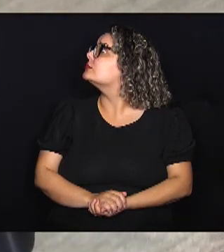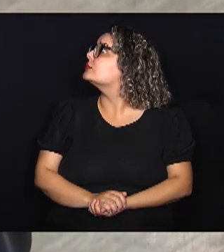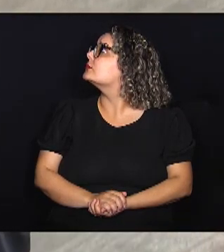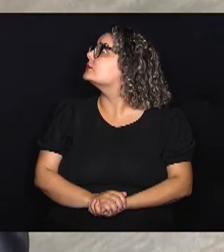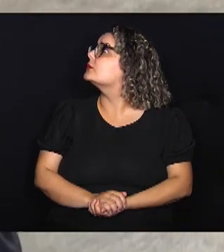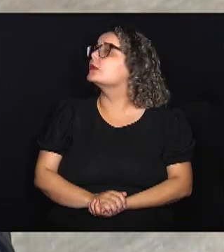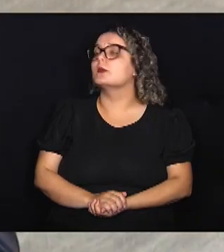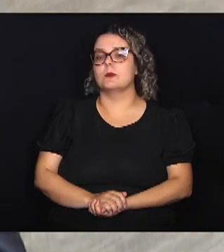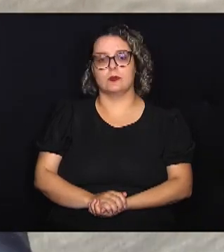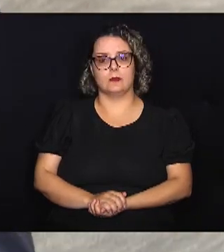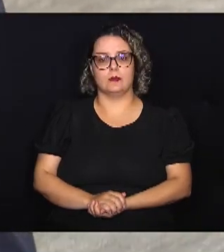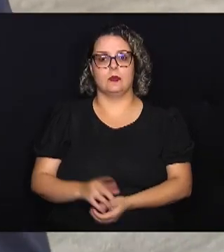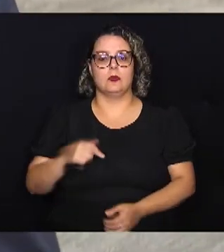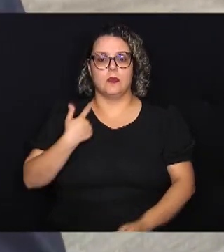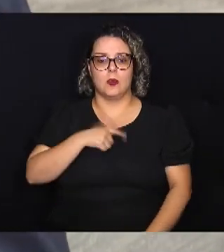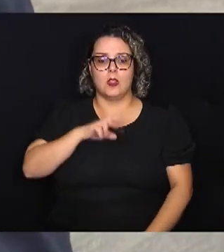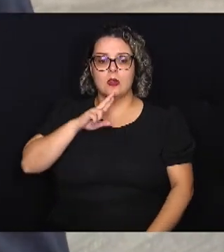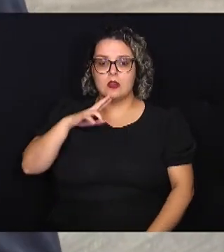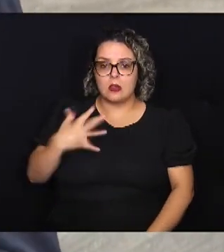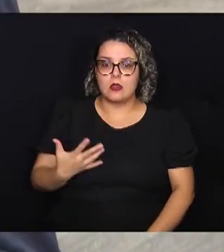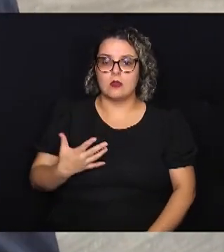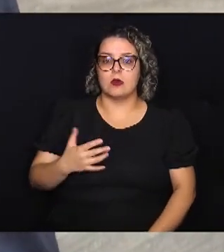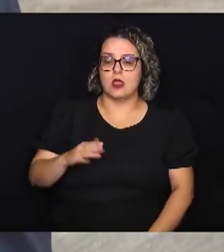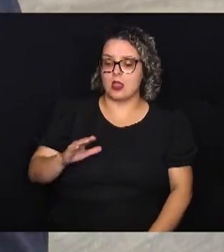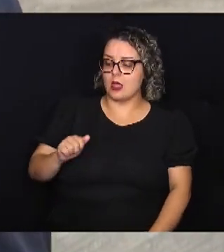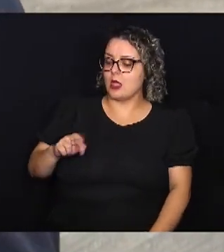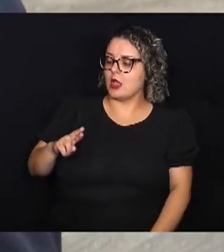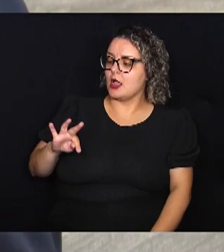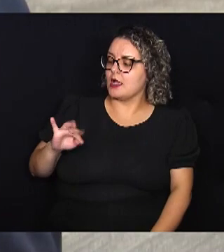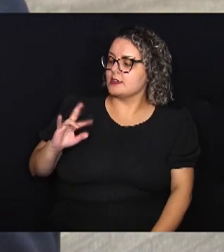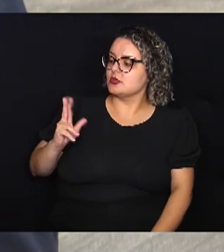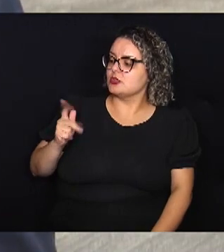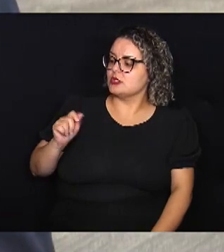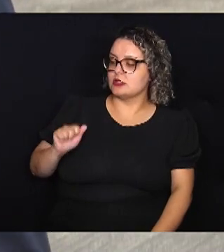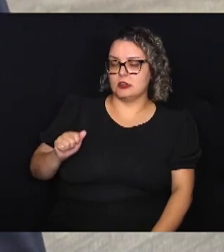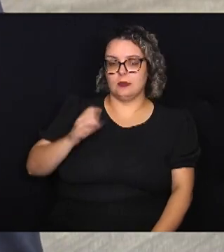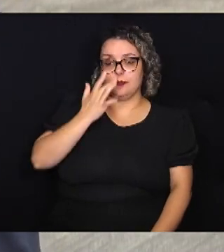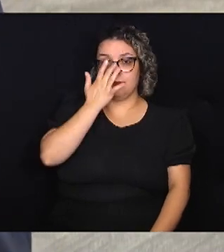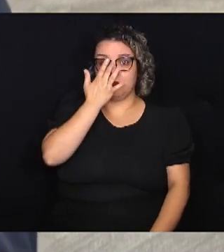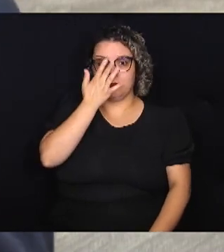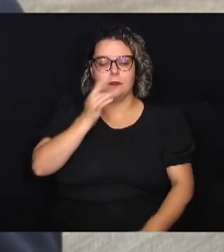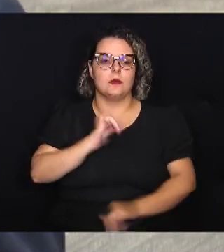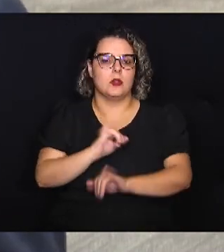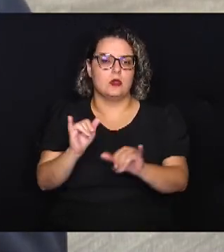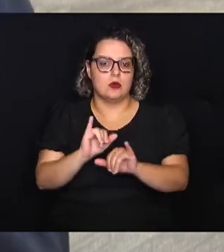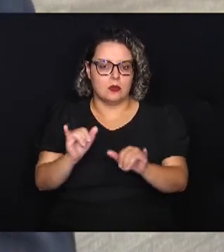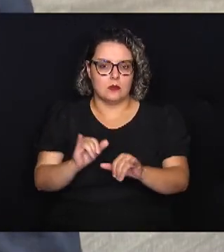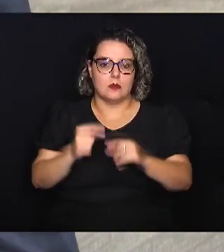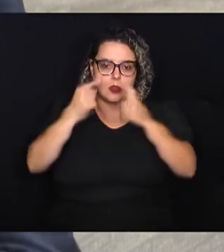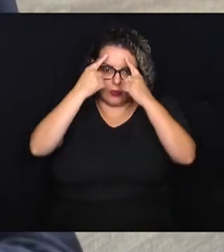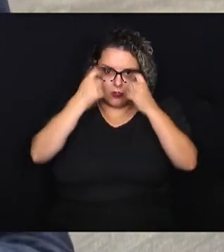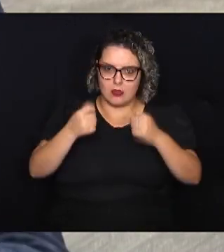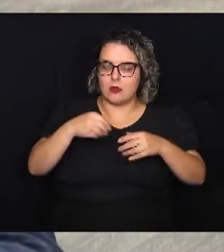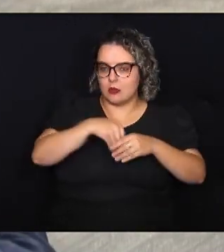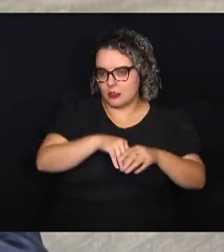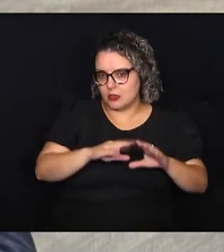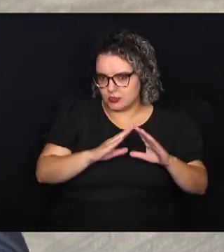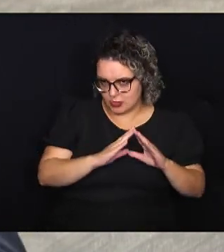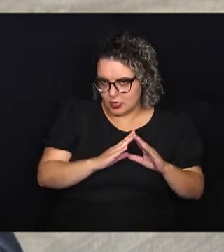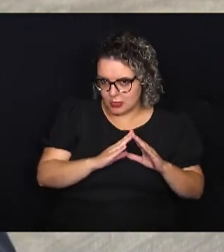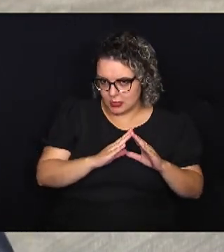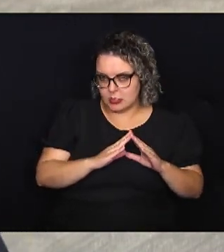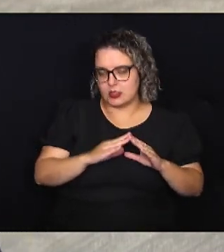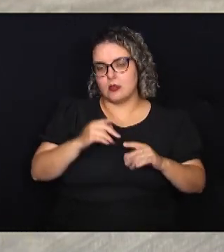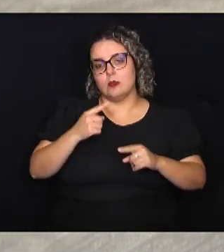Nós resolvemos fazer essa cartilha para informar sobre a violência doméstica, porque